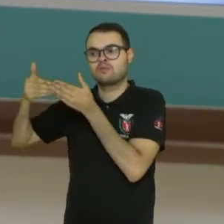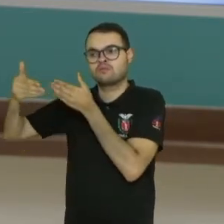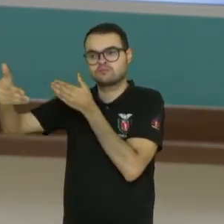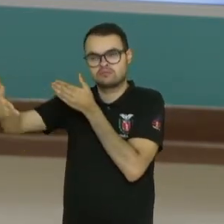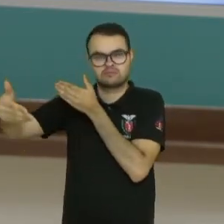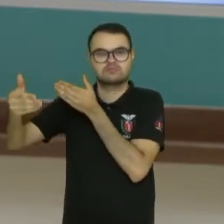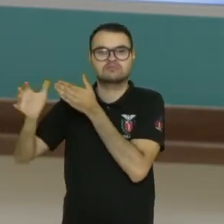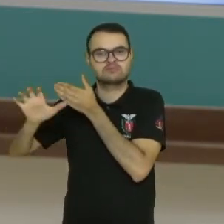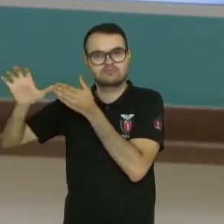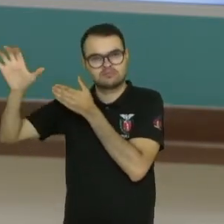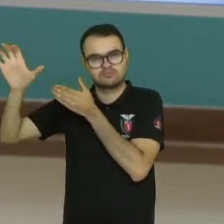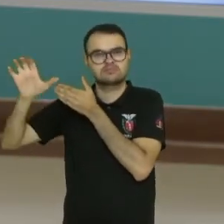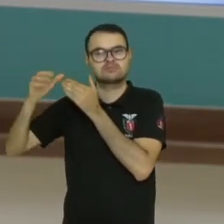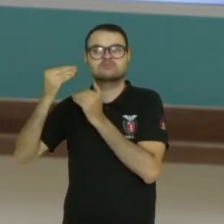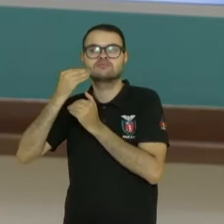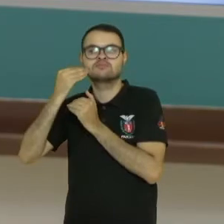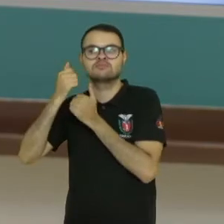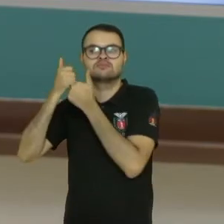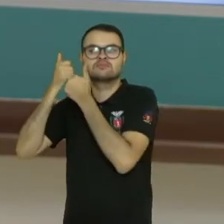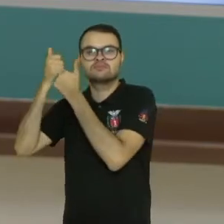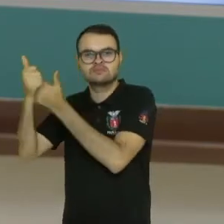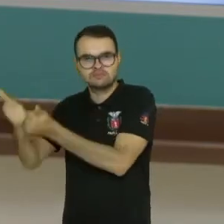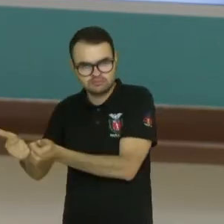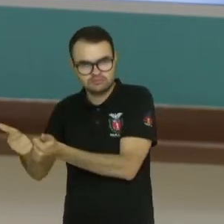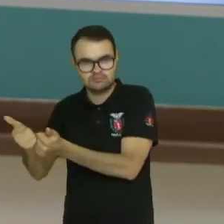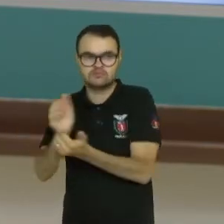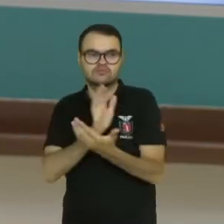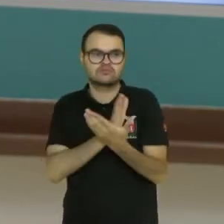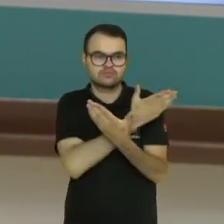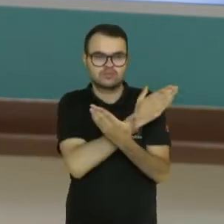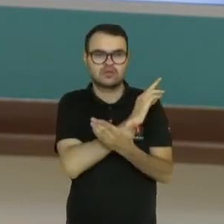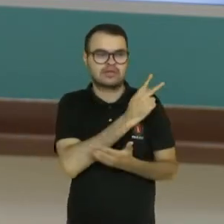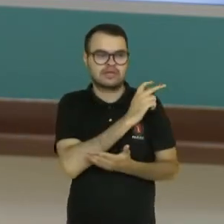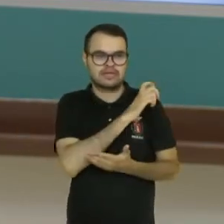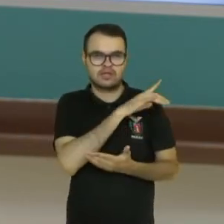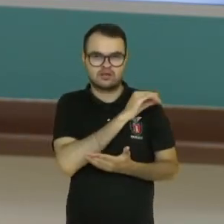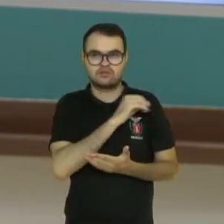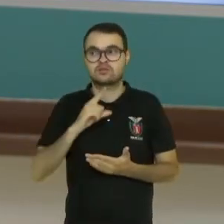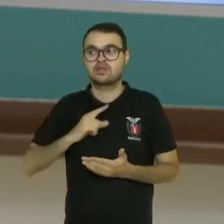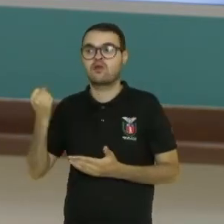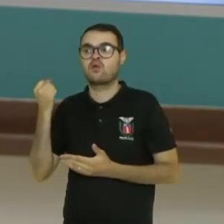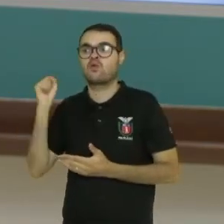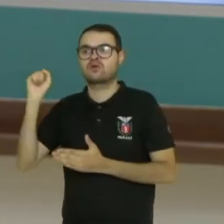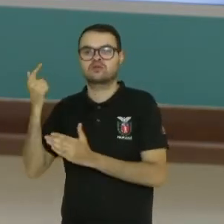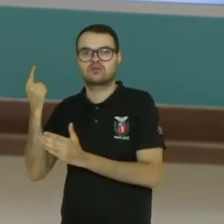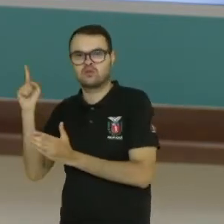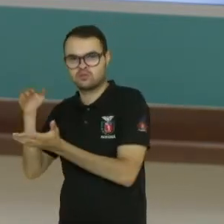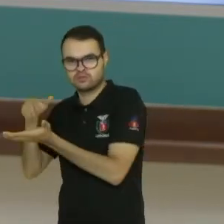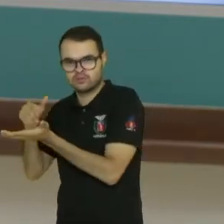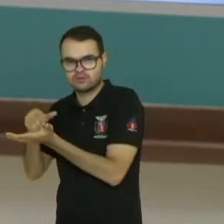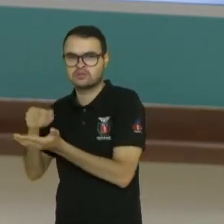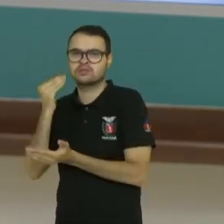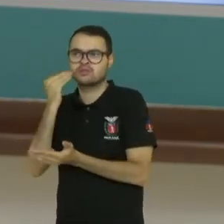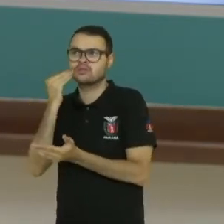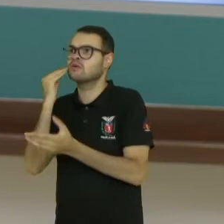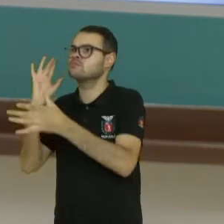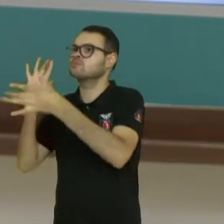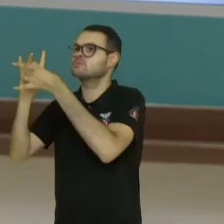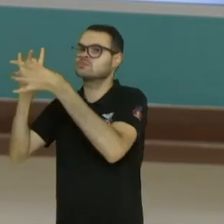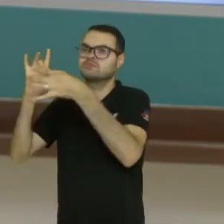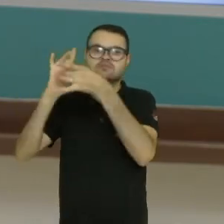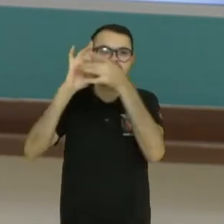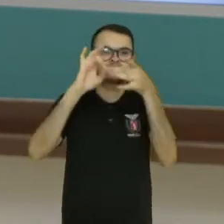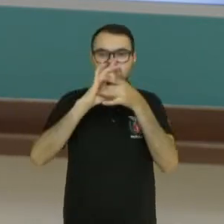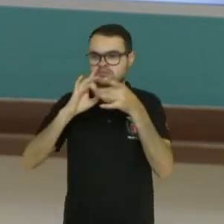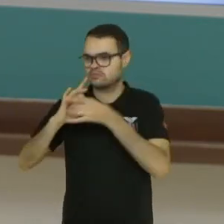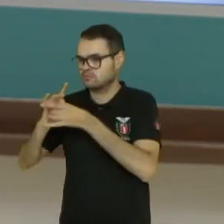gases nobres. Todos os outros gases nobres, exceto o hélio, têm 8 elétrons na última camada. E aí eles vão buscar fazer ligações de